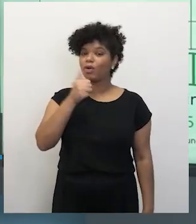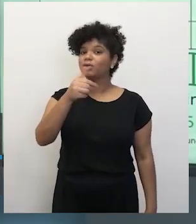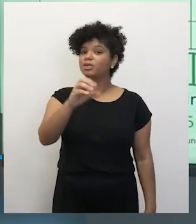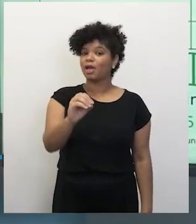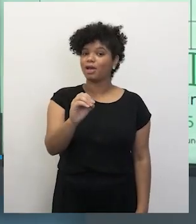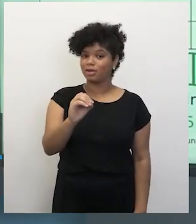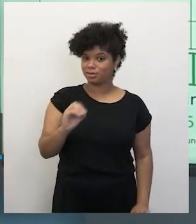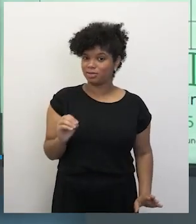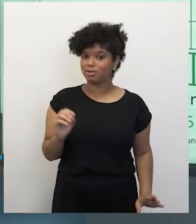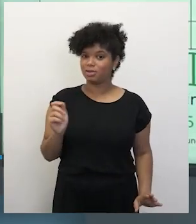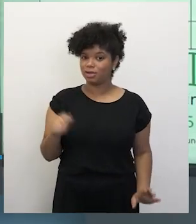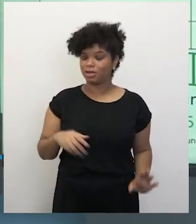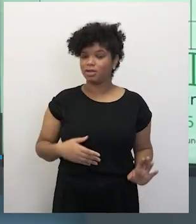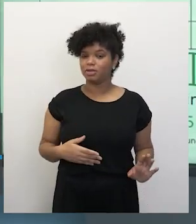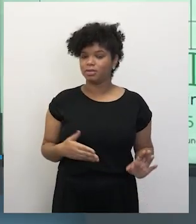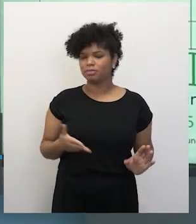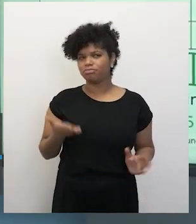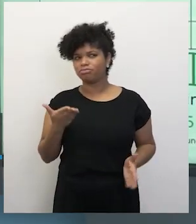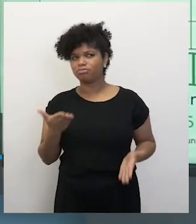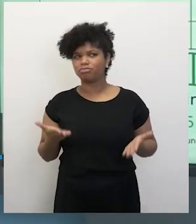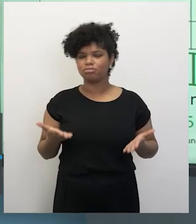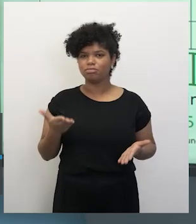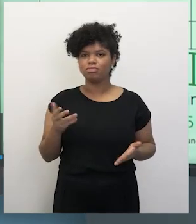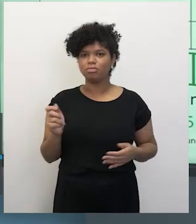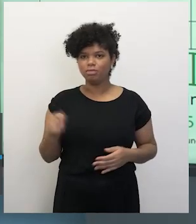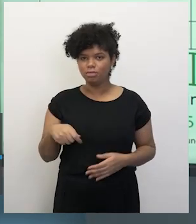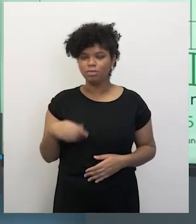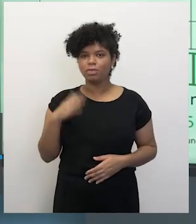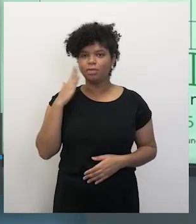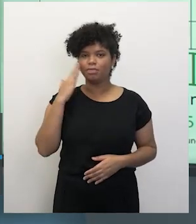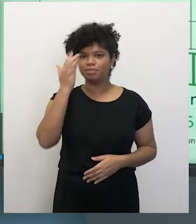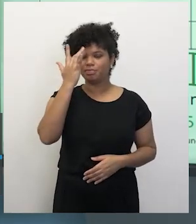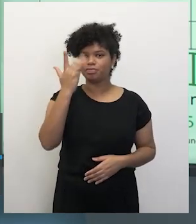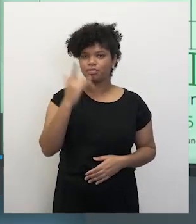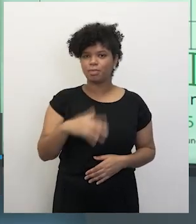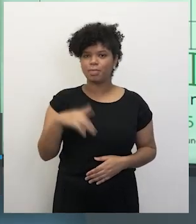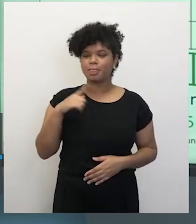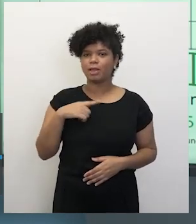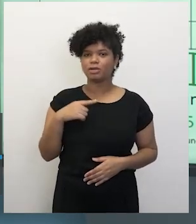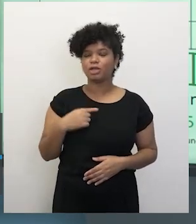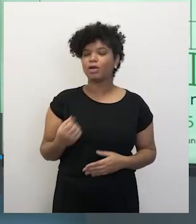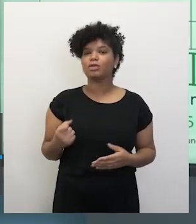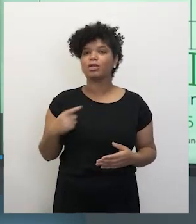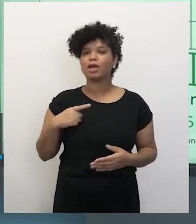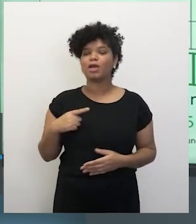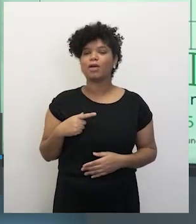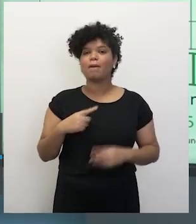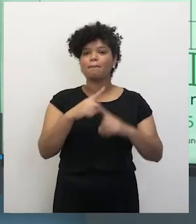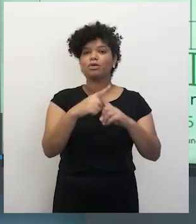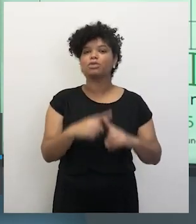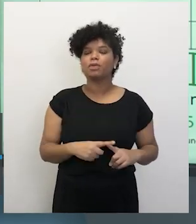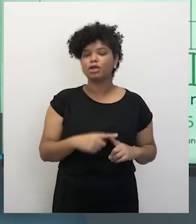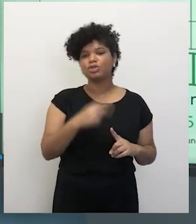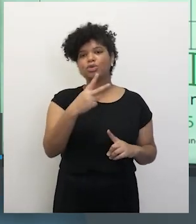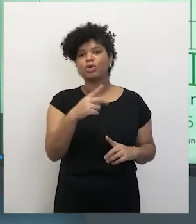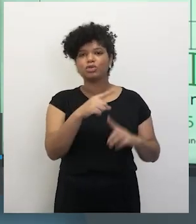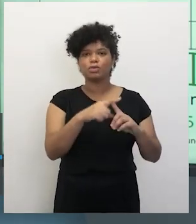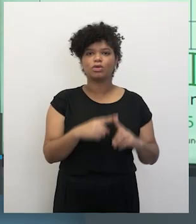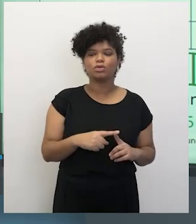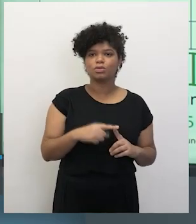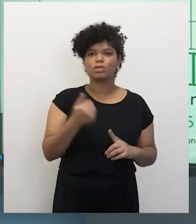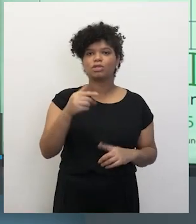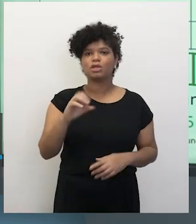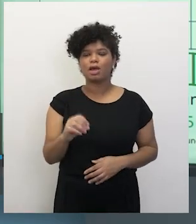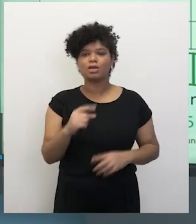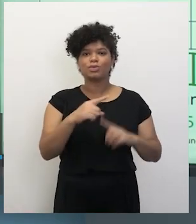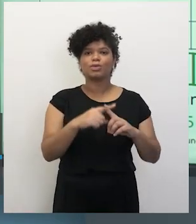importante, né? Então você consegue trabalhar com facilidade. Os múltiplos de 2, os múltiplos de 5, os múltiplos de 10 são muito